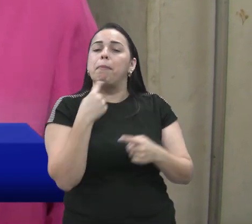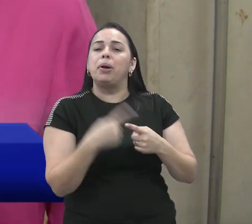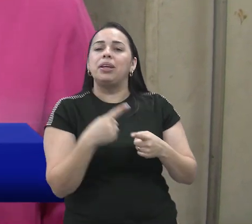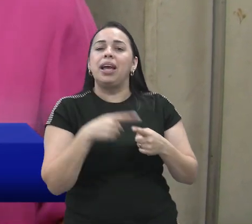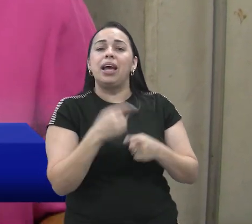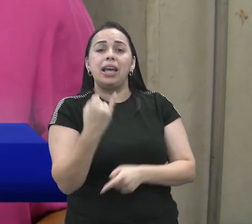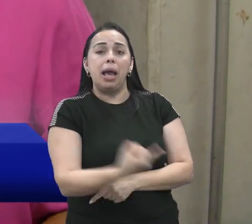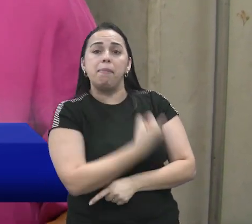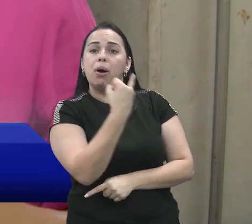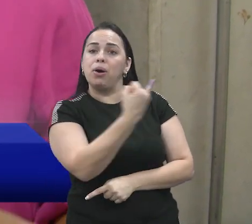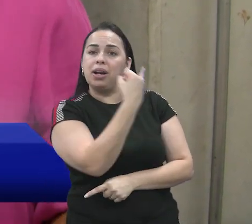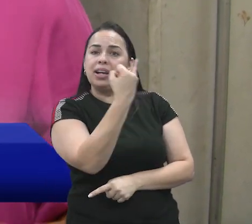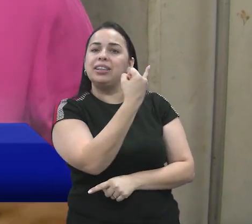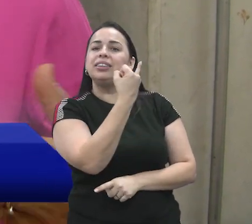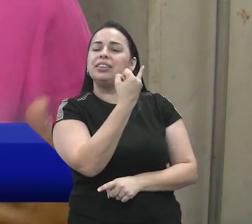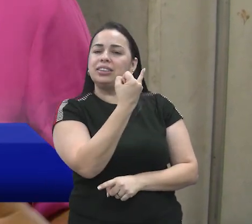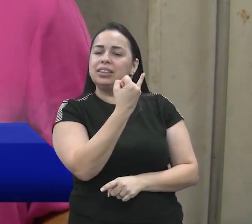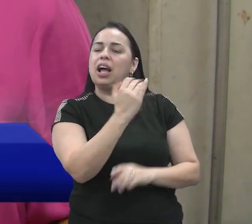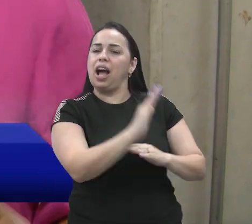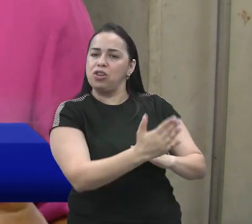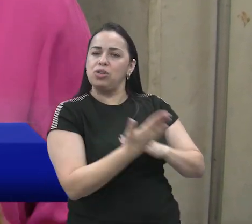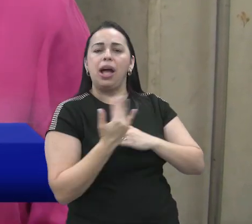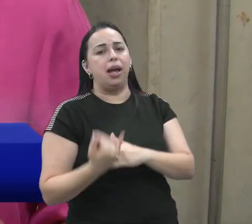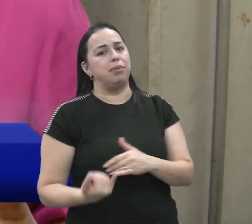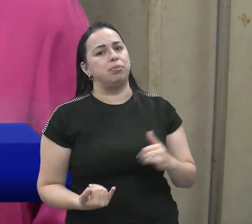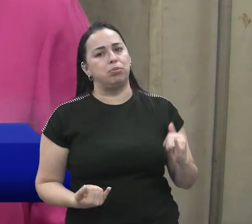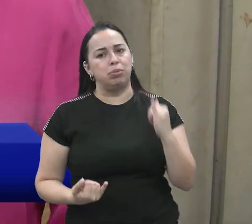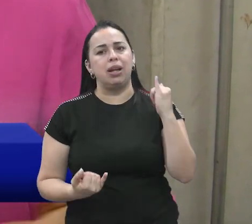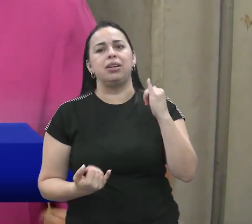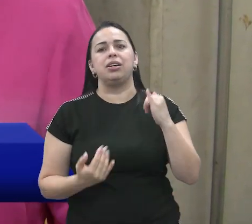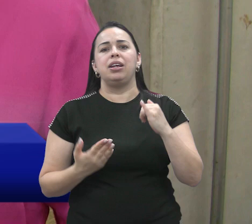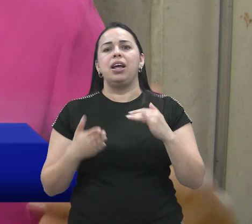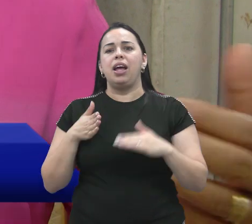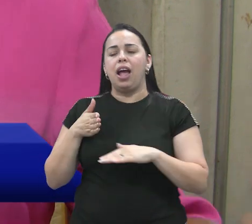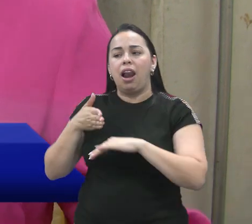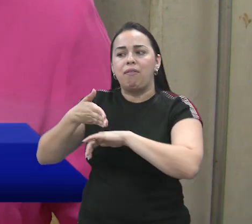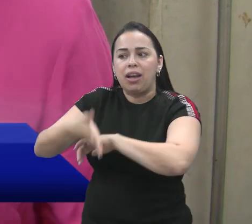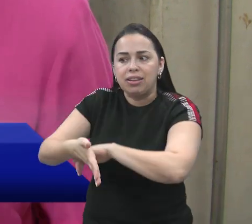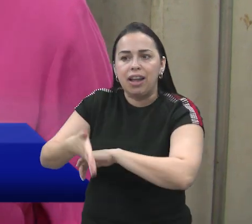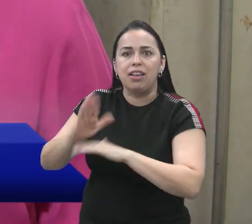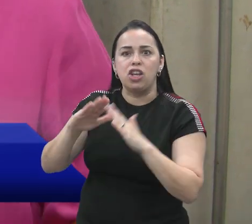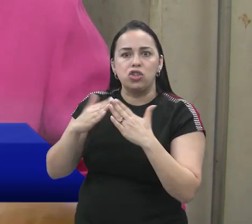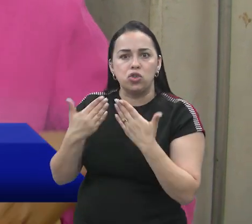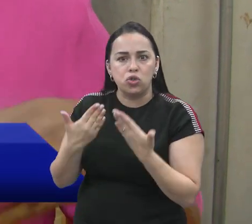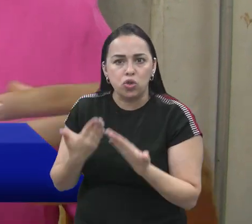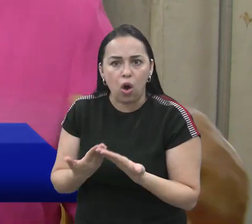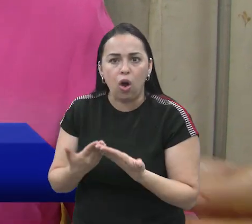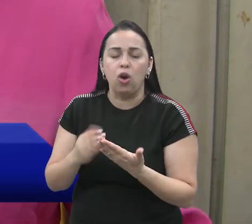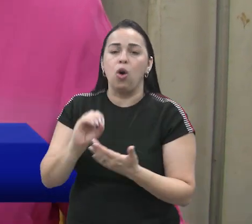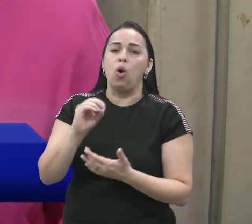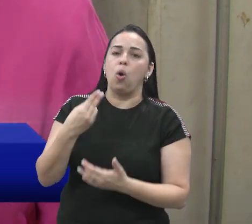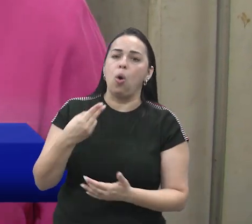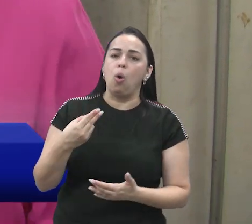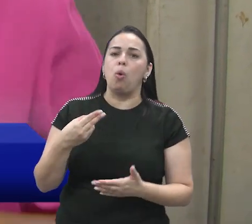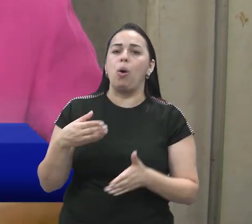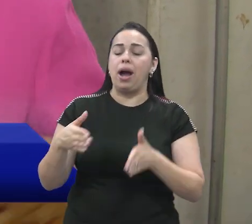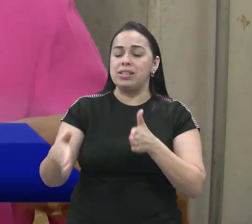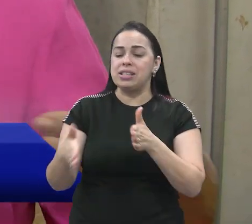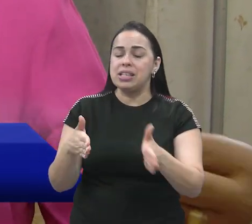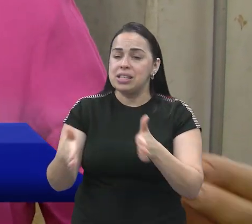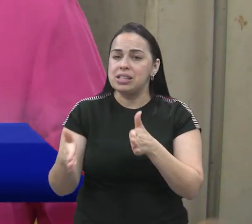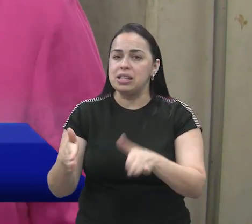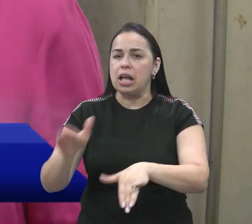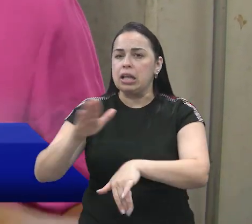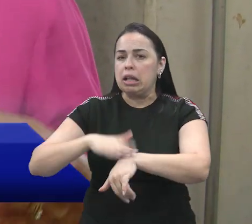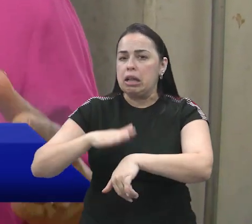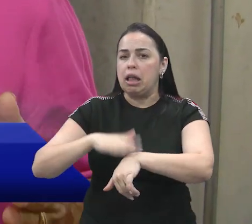naquele momento, né? Então, a mãe, a importância da presença da mãe nesse momento, né? Que ela vai entrar, vai ficar algumas horas, ou a criança